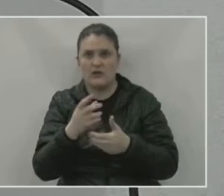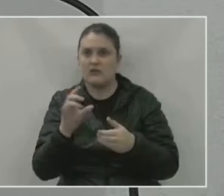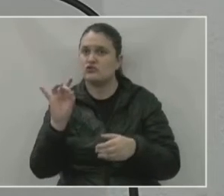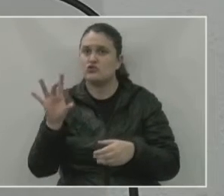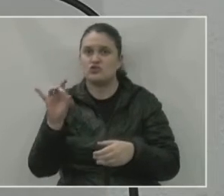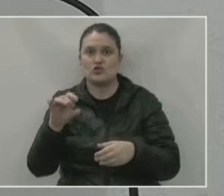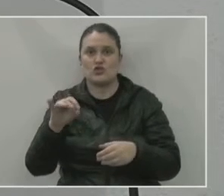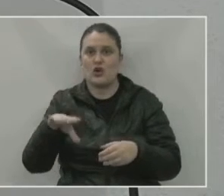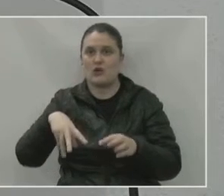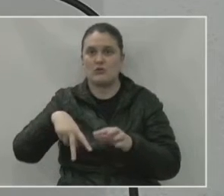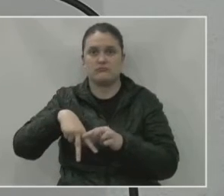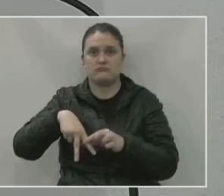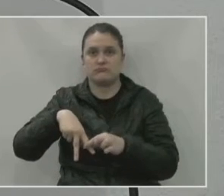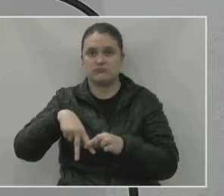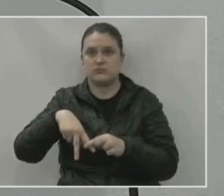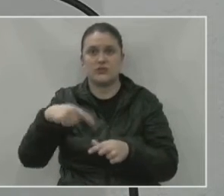eletrônica.